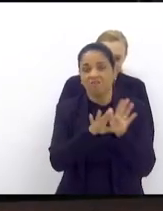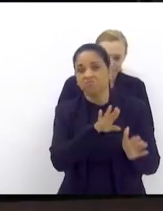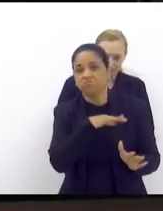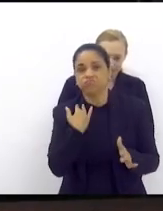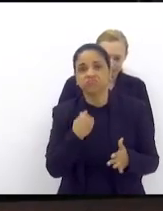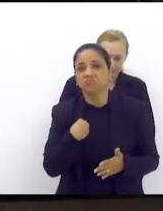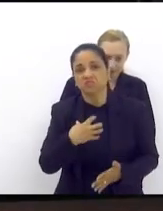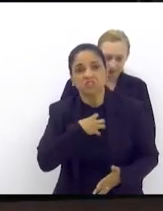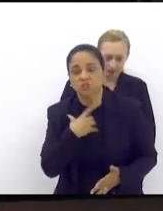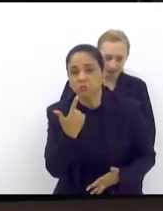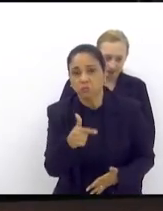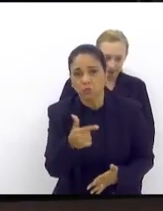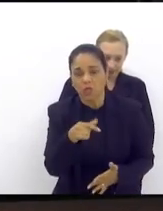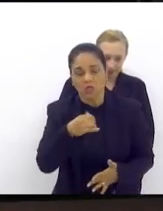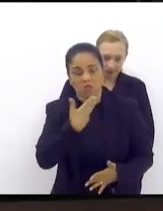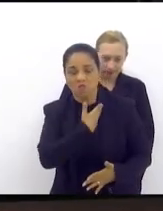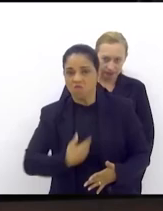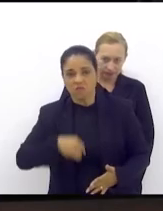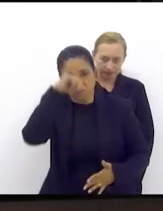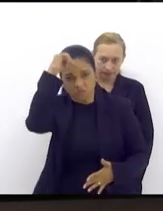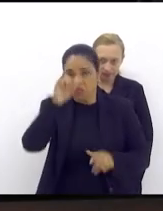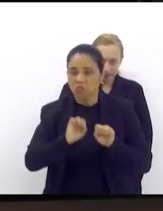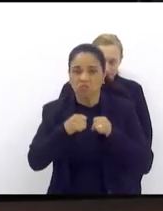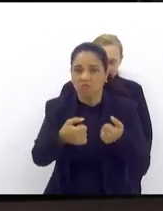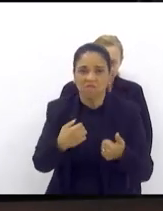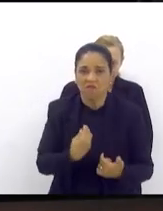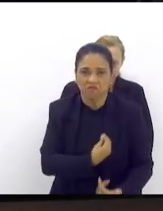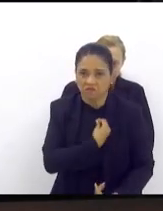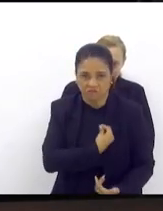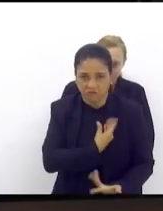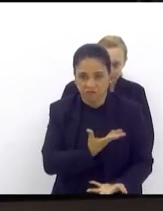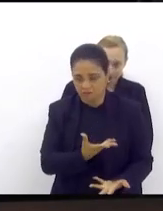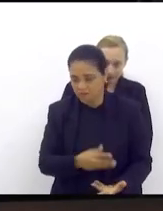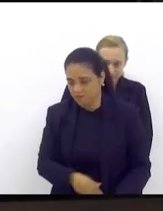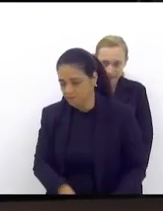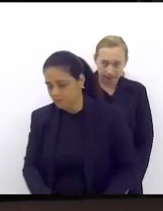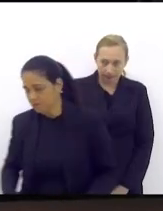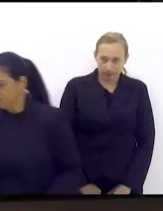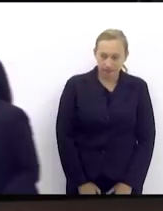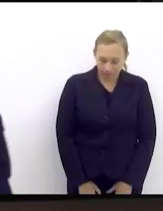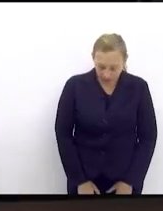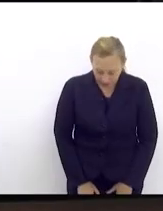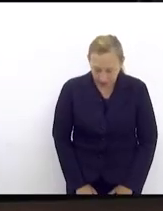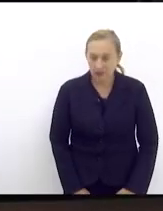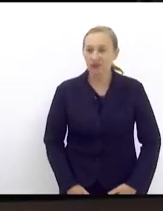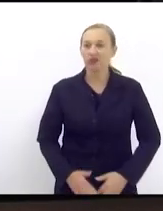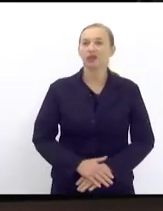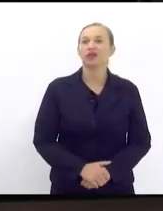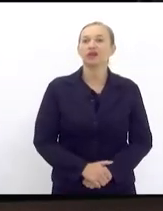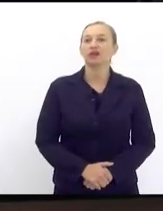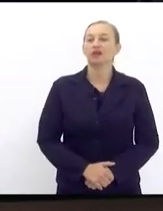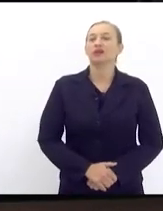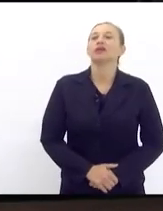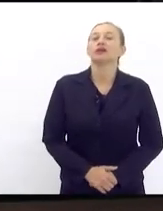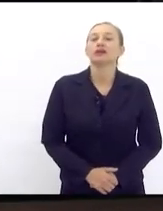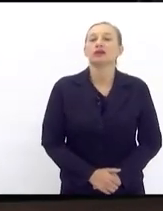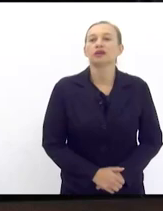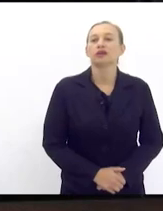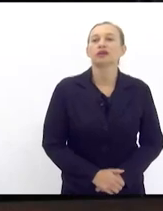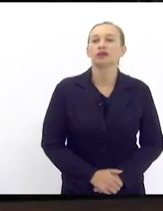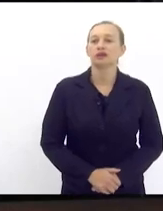esse Governador que não defende a vida pelo contrário opera uma lógica cada vez mais nevastos